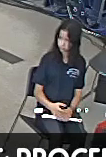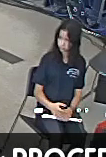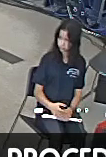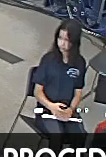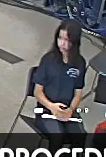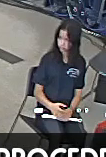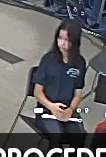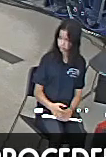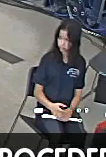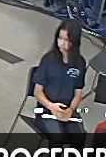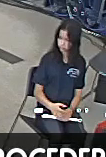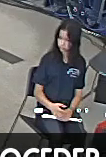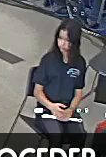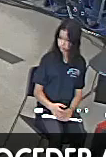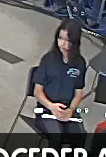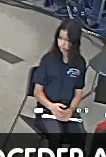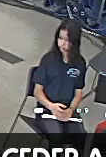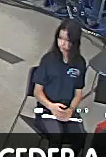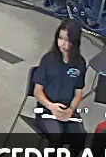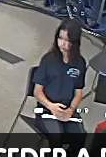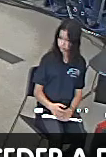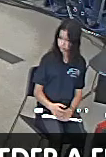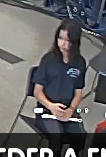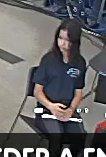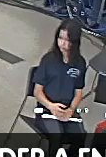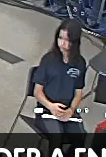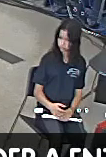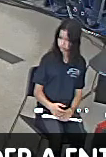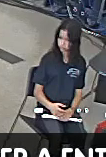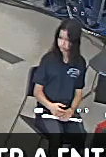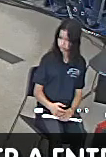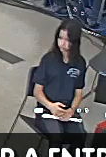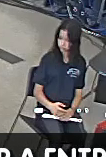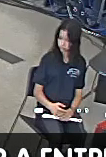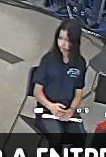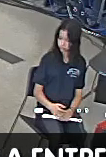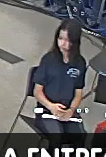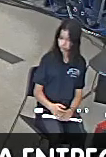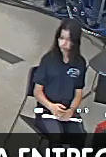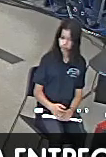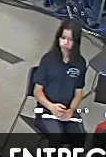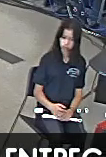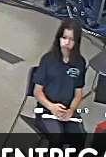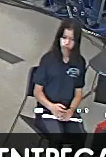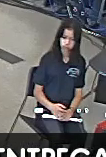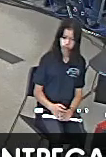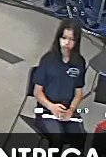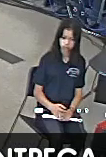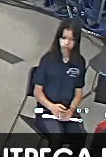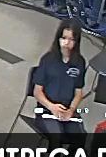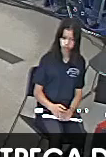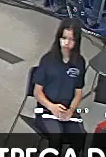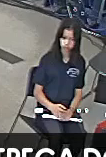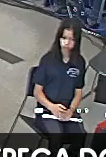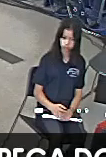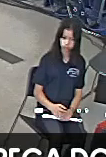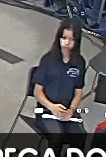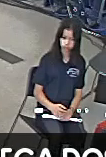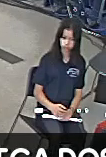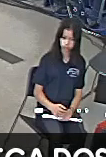projeto de solidariedade, de paz, de desarmamento, de formação de